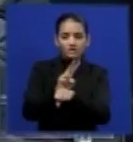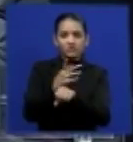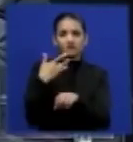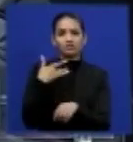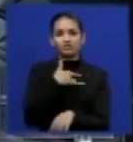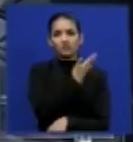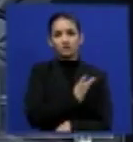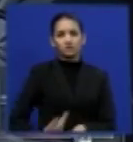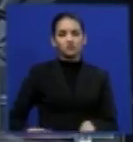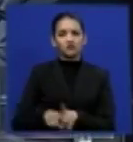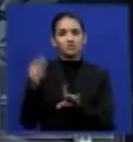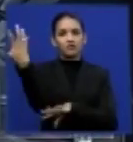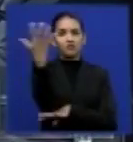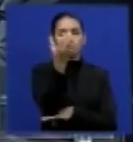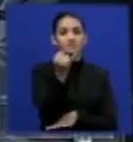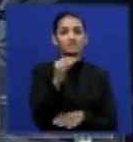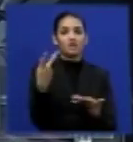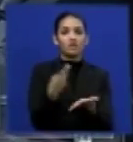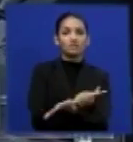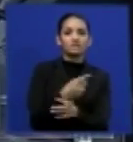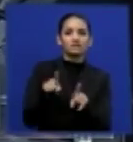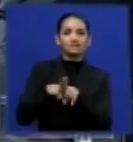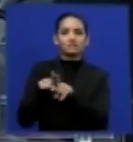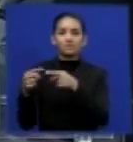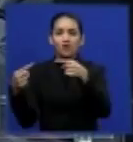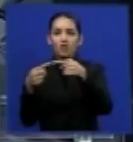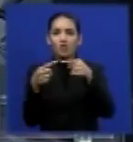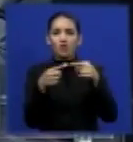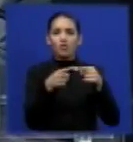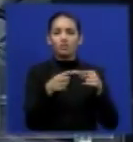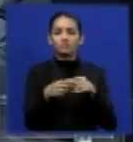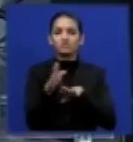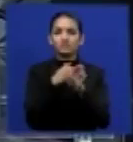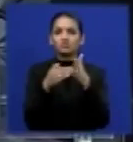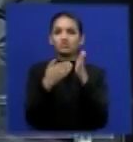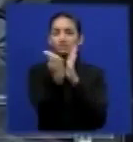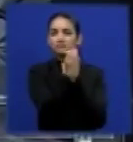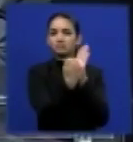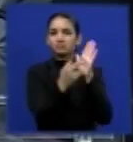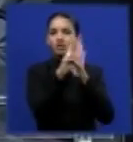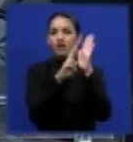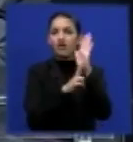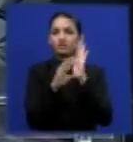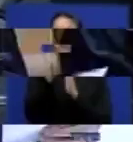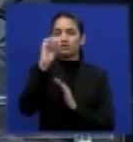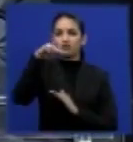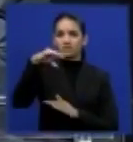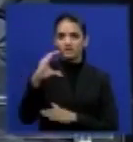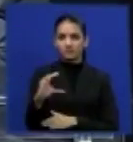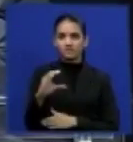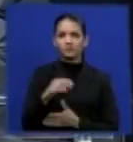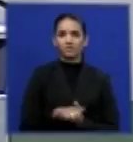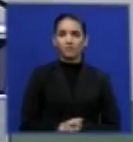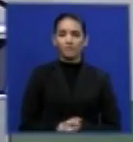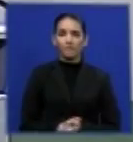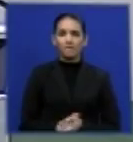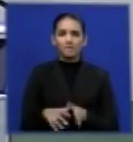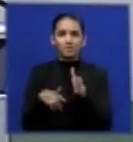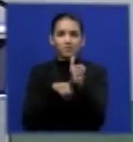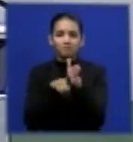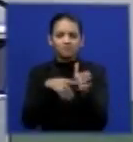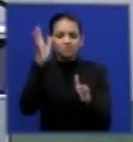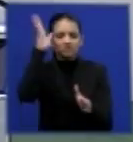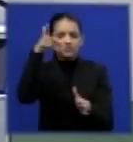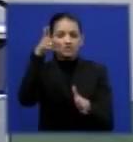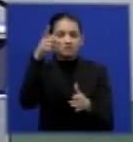pública é implementada em sintonia com os princípios da OMC tal análise debruçou-se sobre